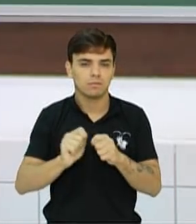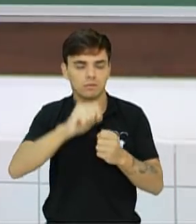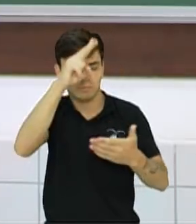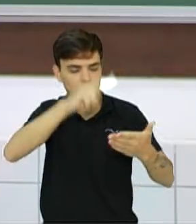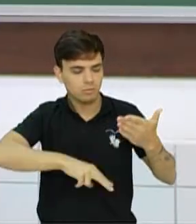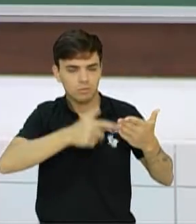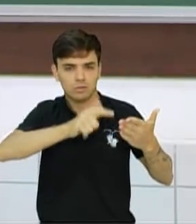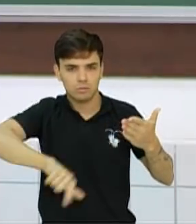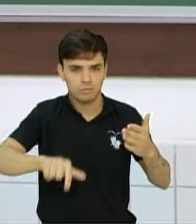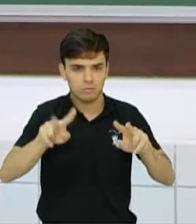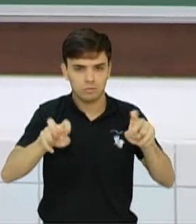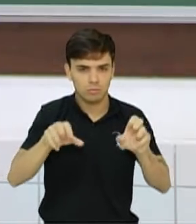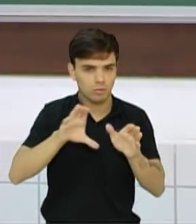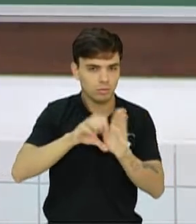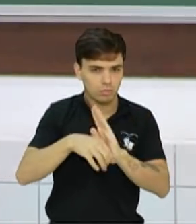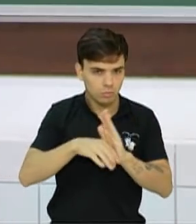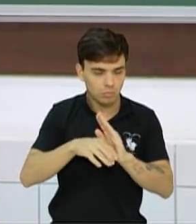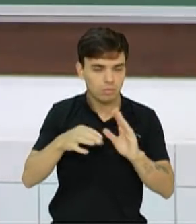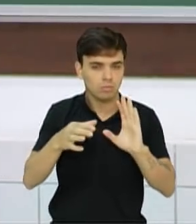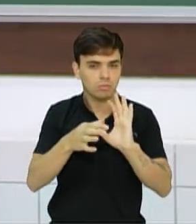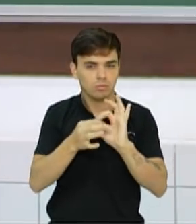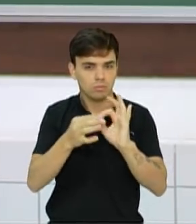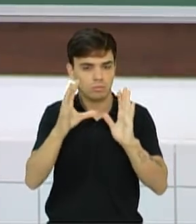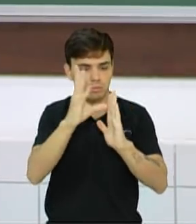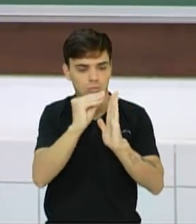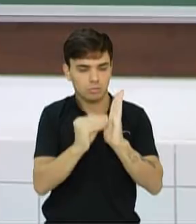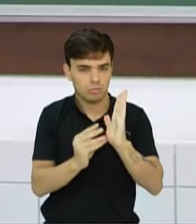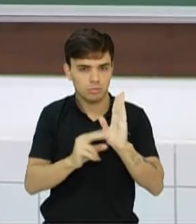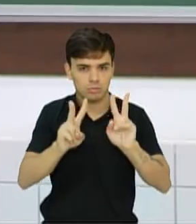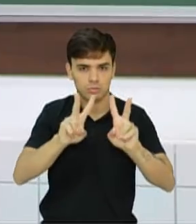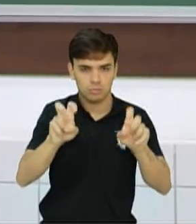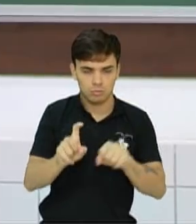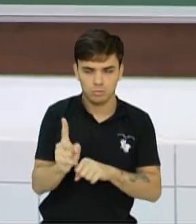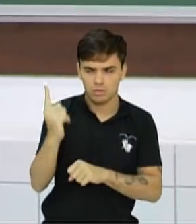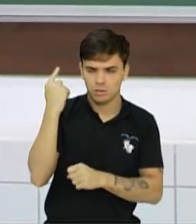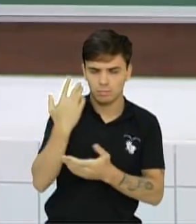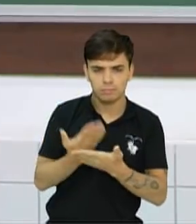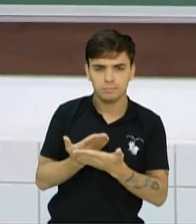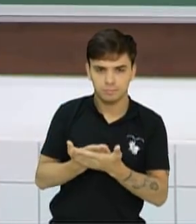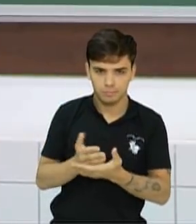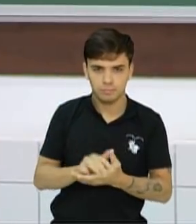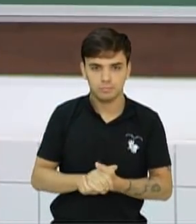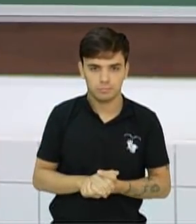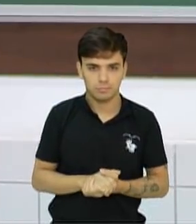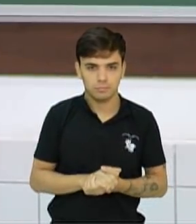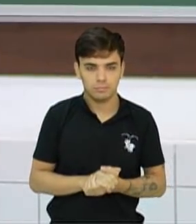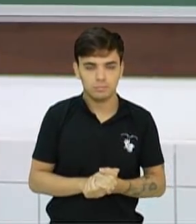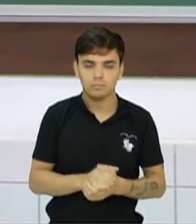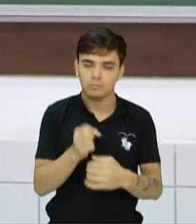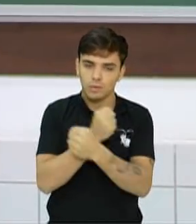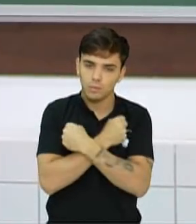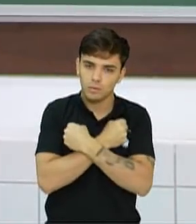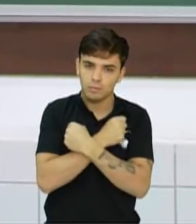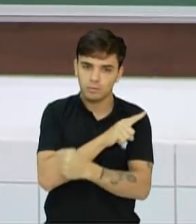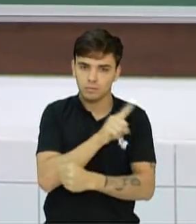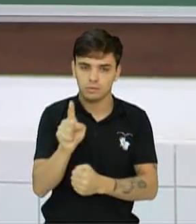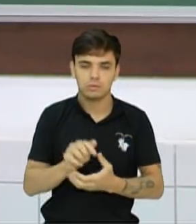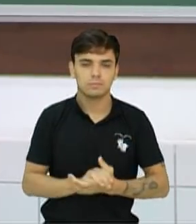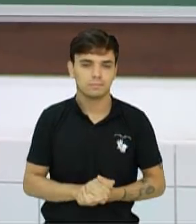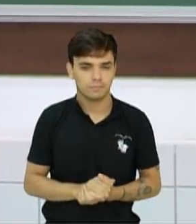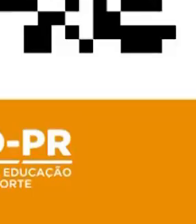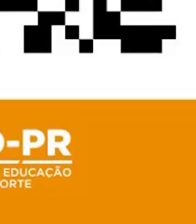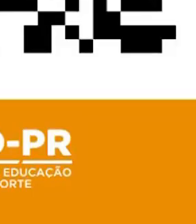releitura a respeito desse conteúdo lá nas aulas sobre ácidos nucleicos, as aulas anteriores. Um grande abraço a todos.